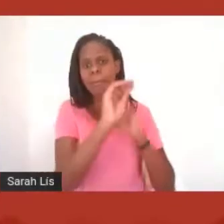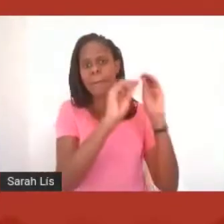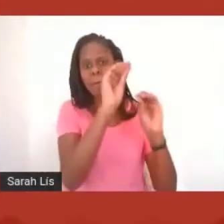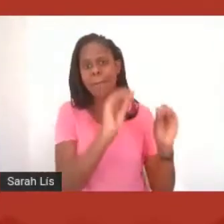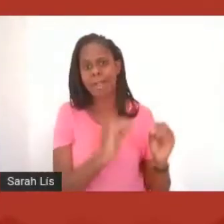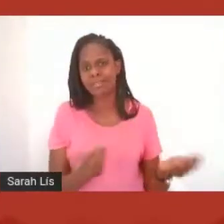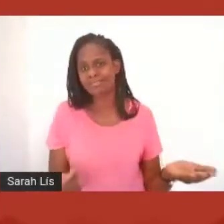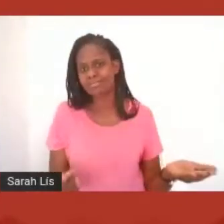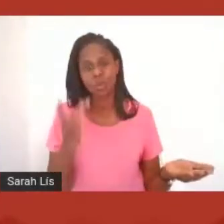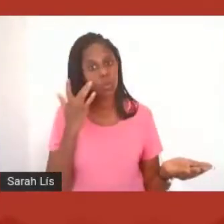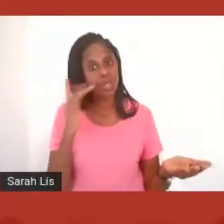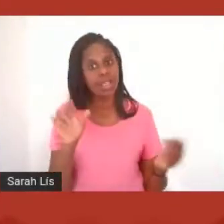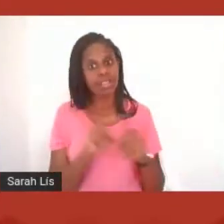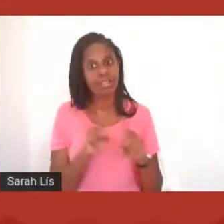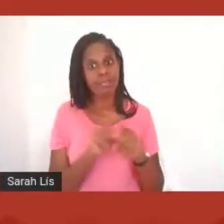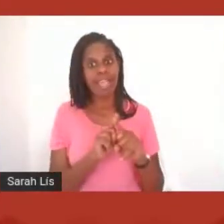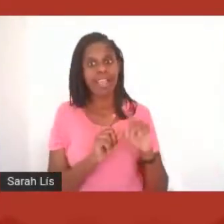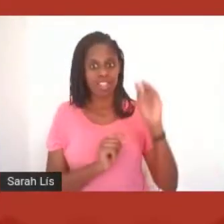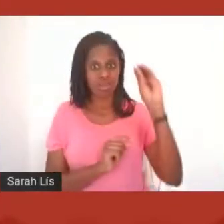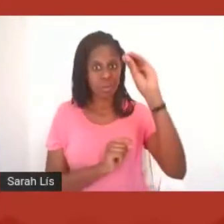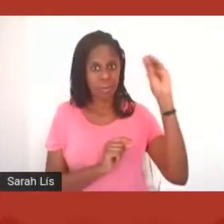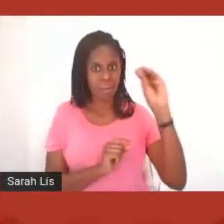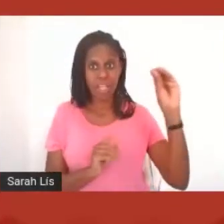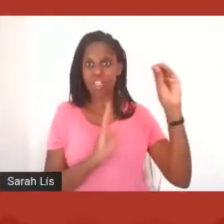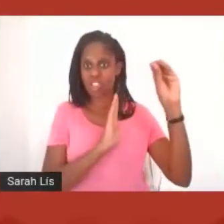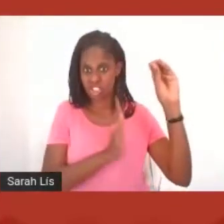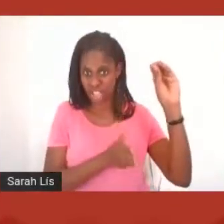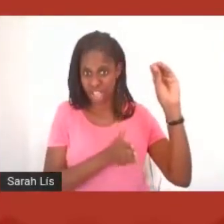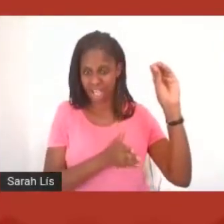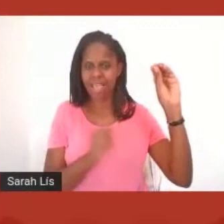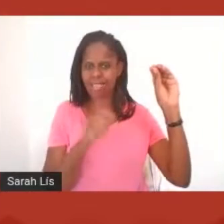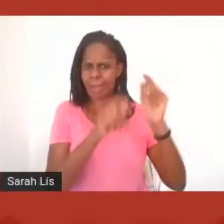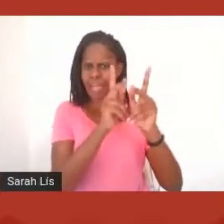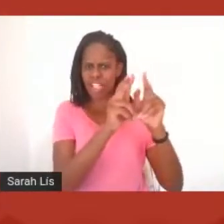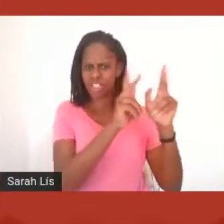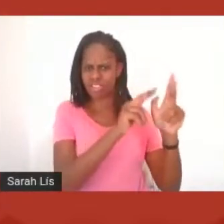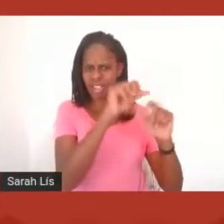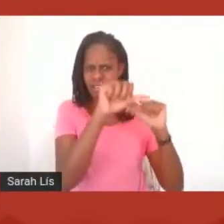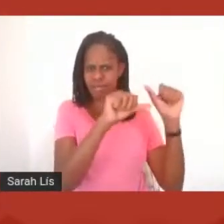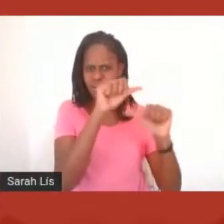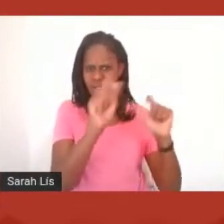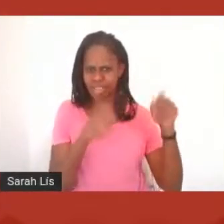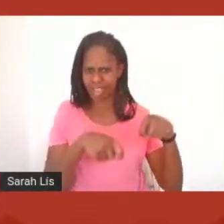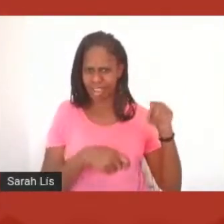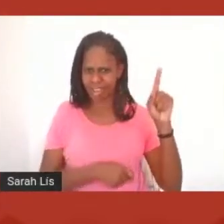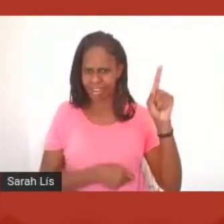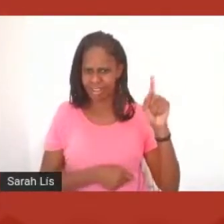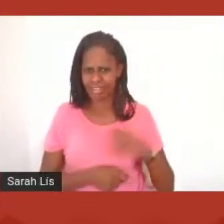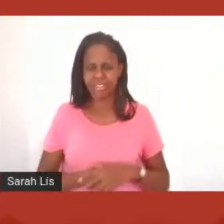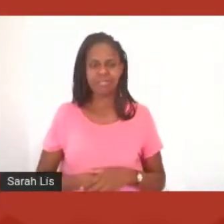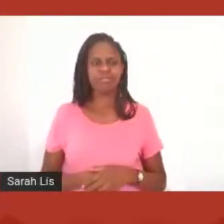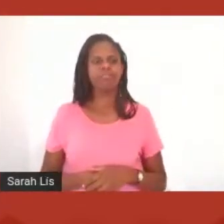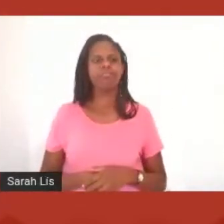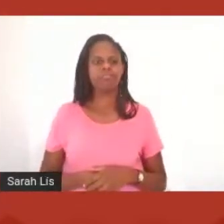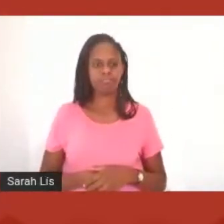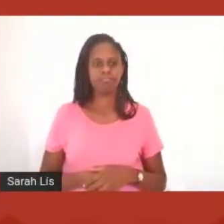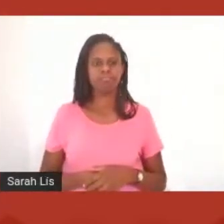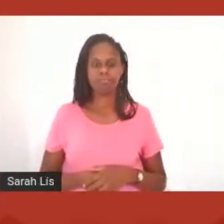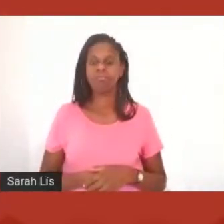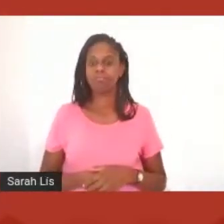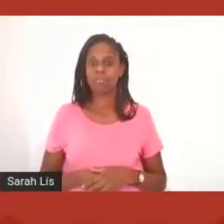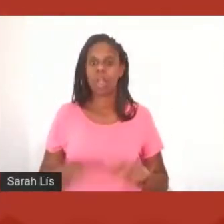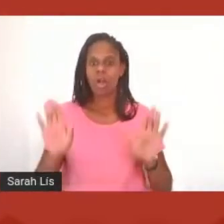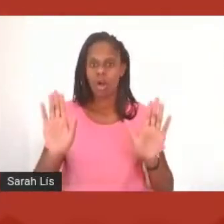dá para editar o que já foi colocado, talvez dê. E, pessoal, abra o microfone, assim, não é só o Jamboard,